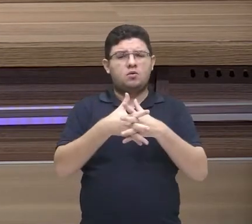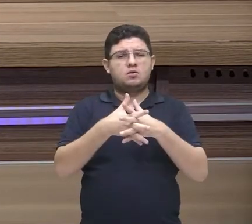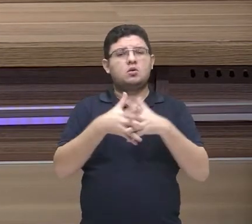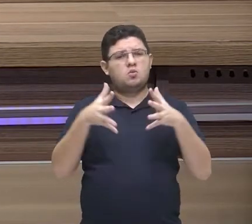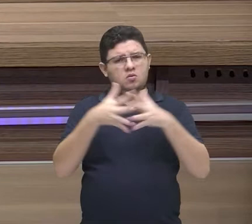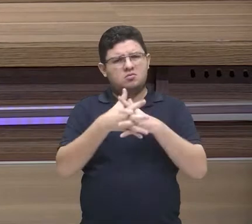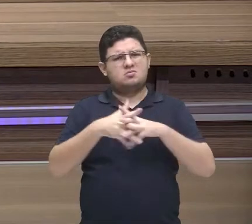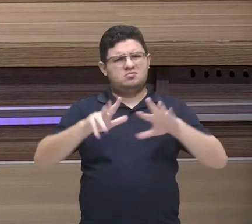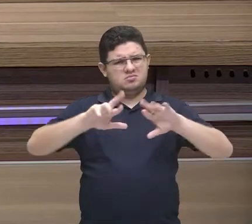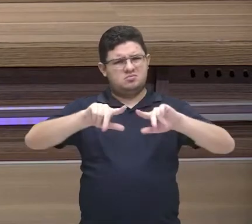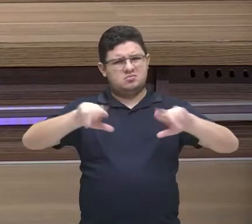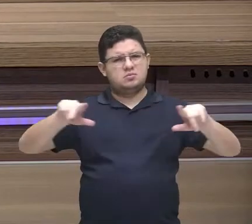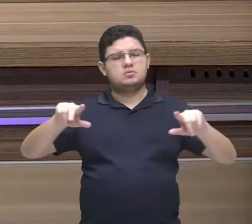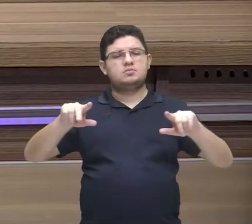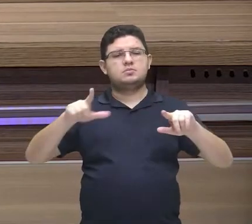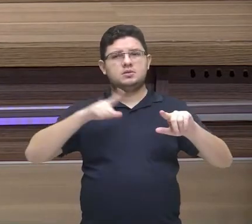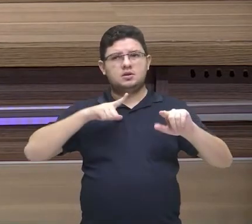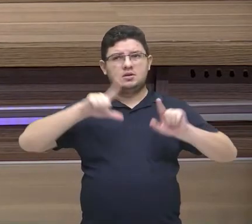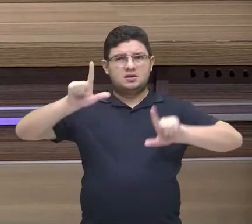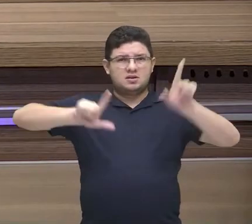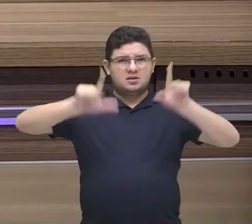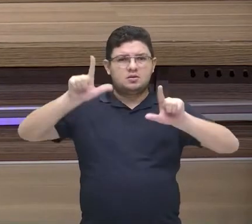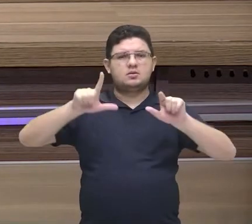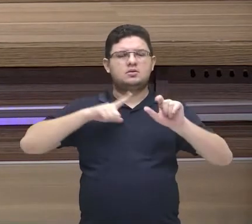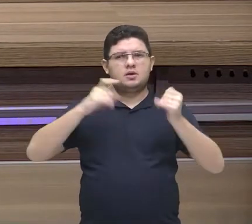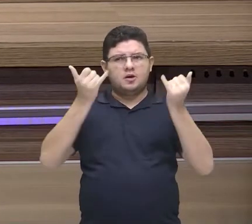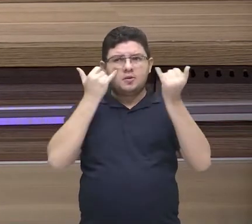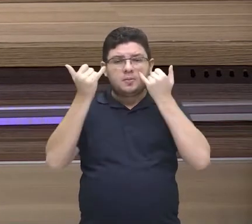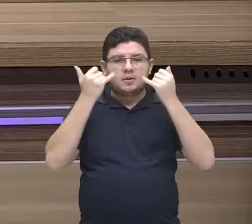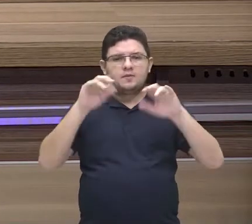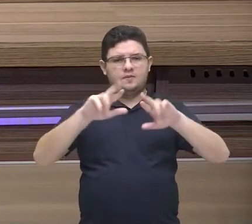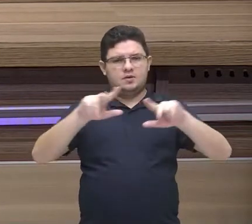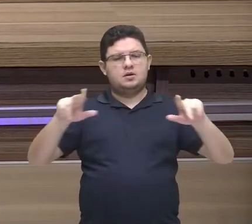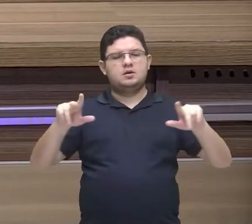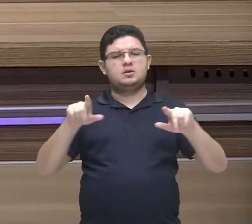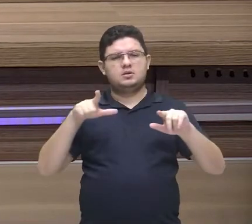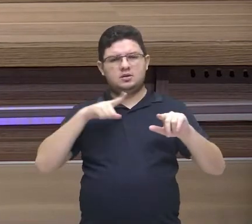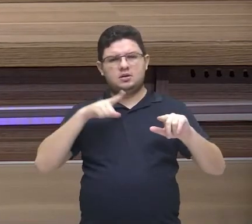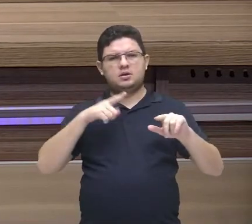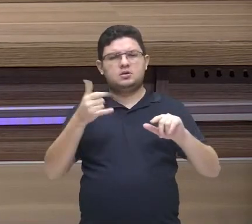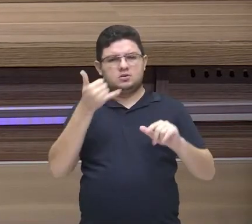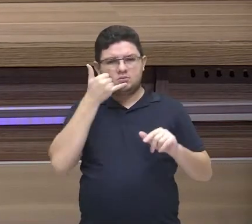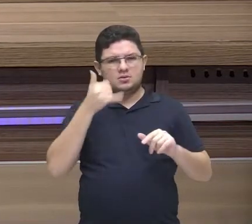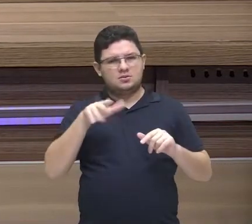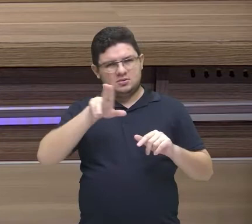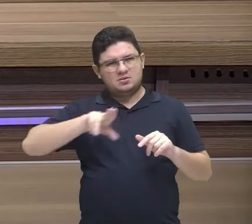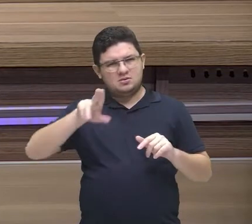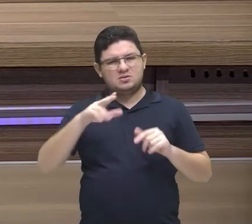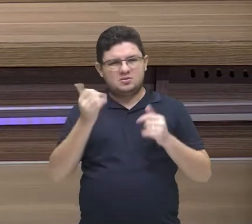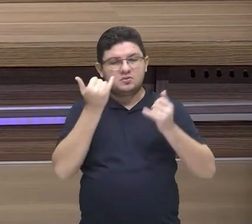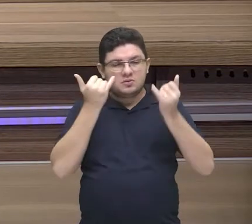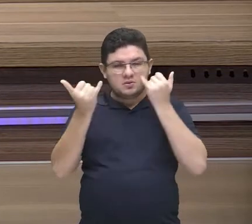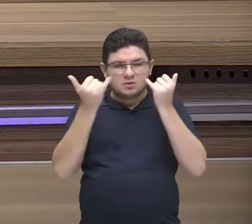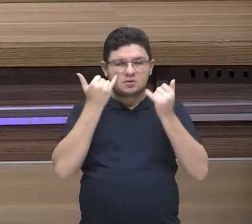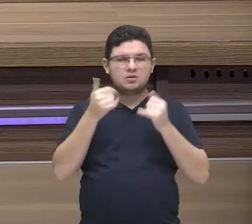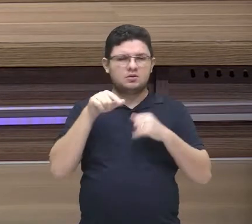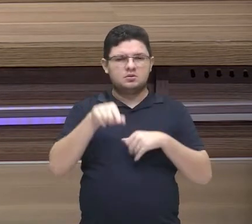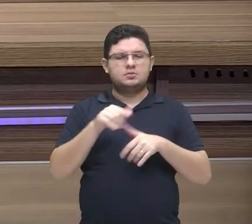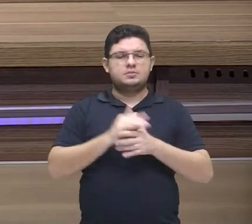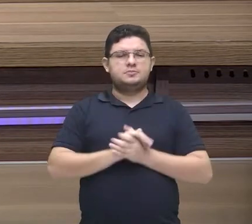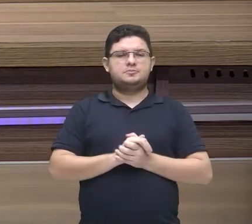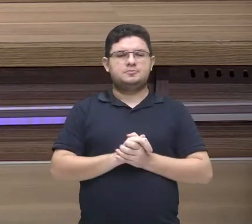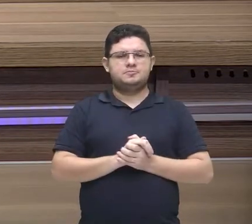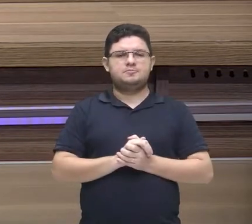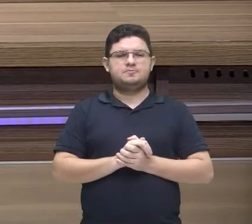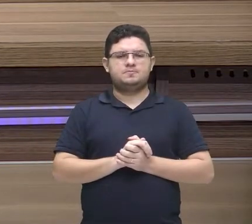TV, está em todo canto, meio de comunicação. Informações de celular, tem um monte de coisa para ser feito. Então a gente tem esse